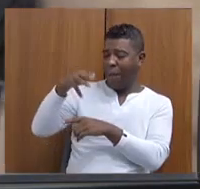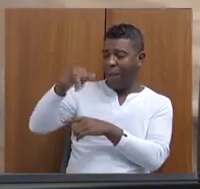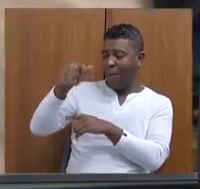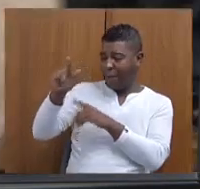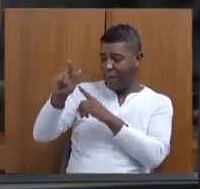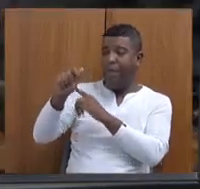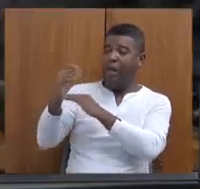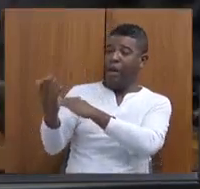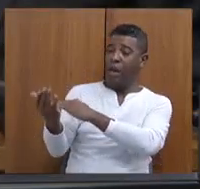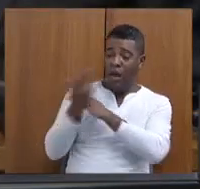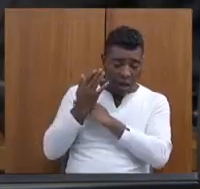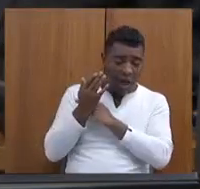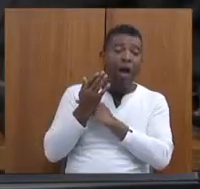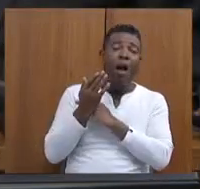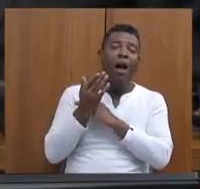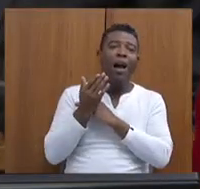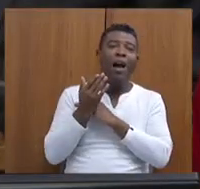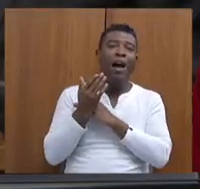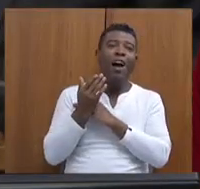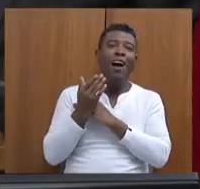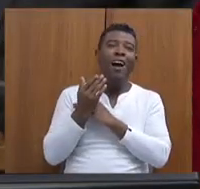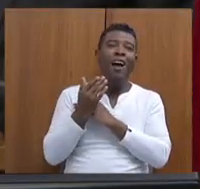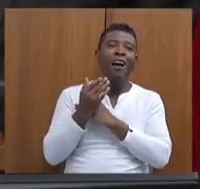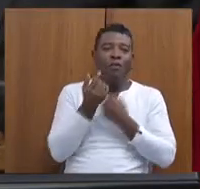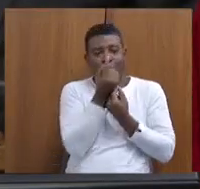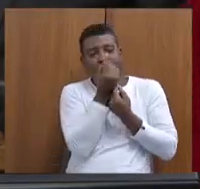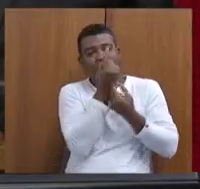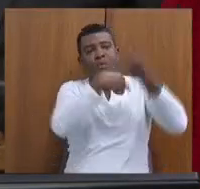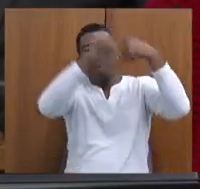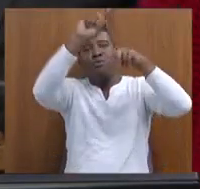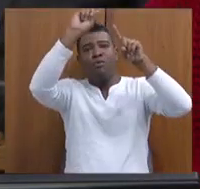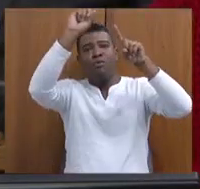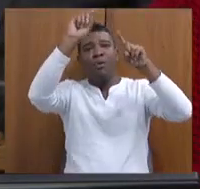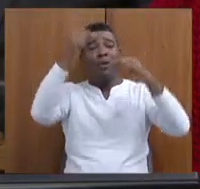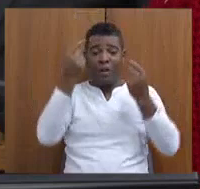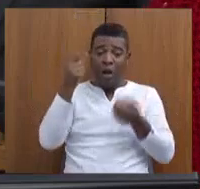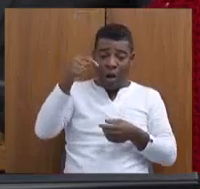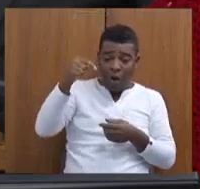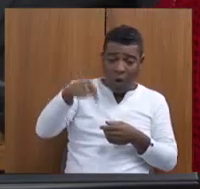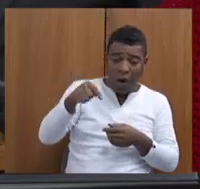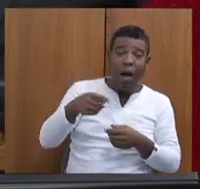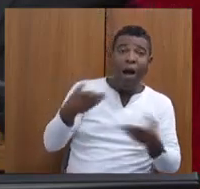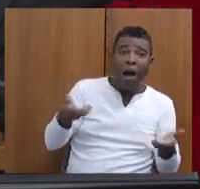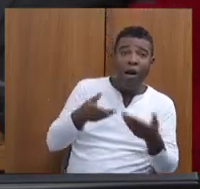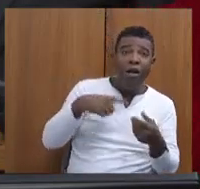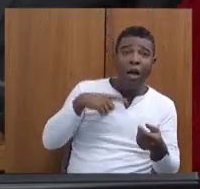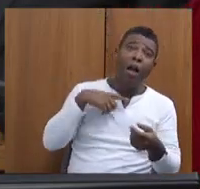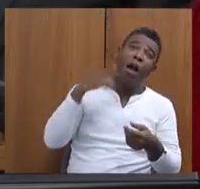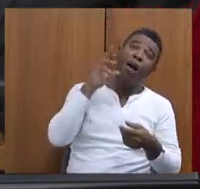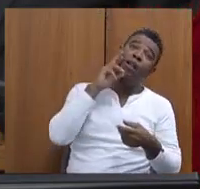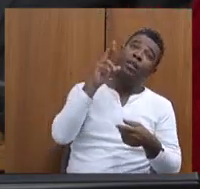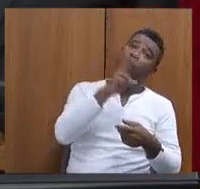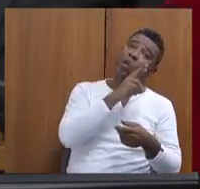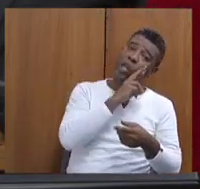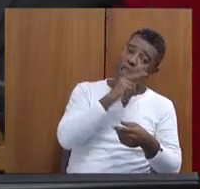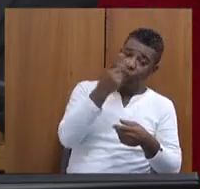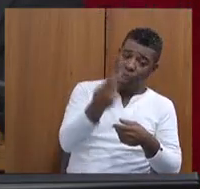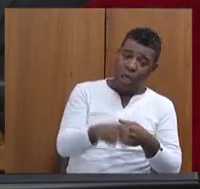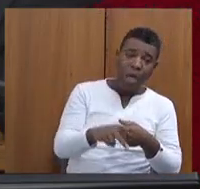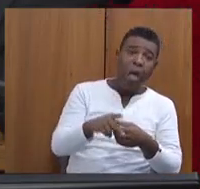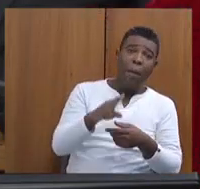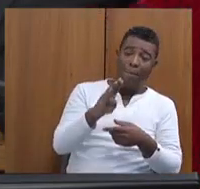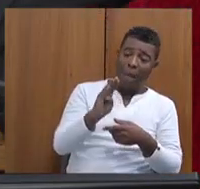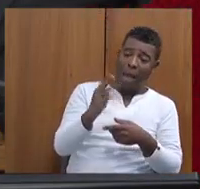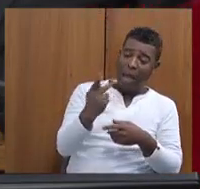ou quem é do Sul de Minas né nós hoje nós temos os grandes restaurantes de Belo Horizonte comercializando os vinhos